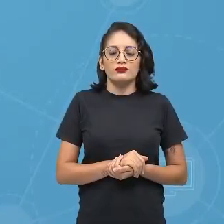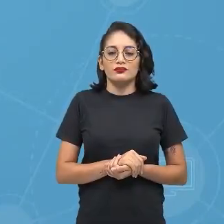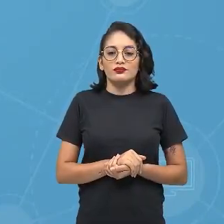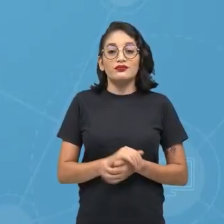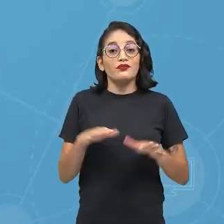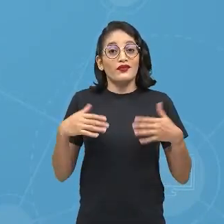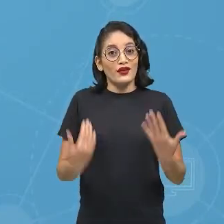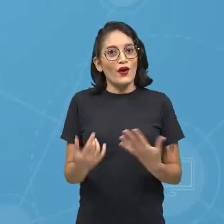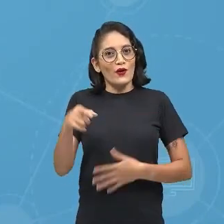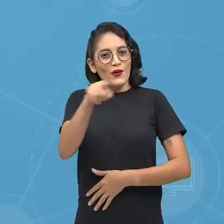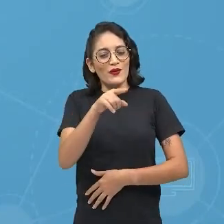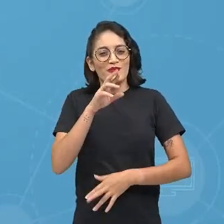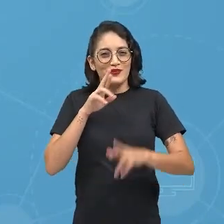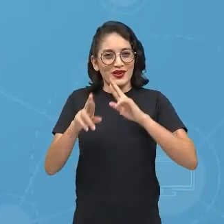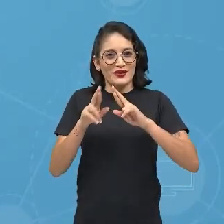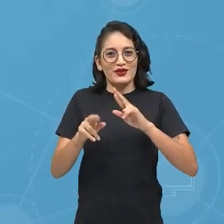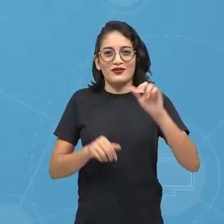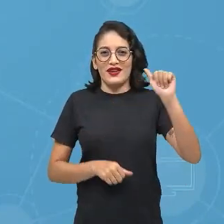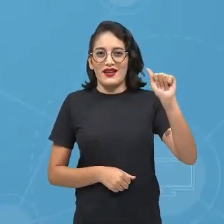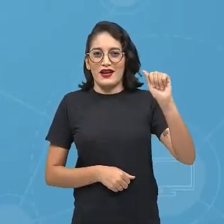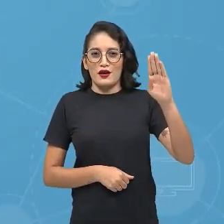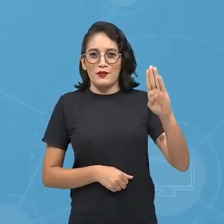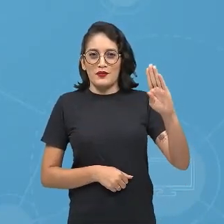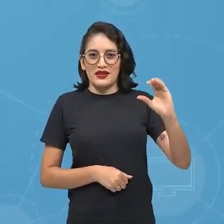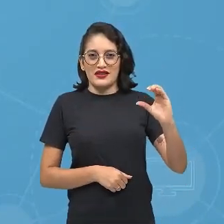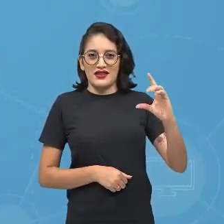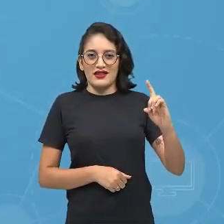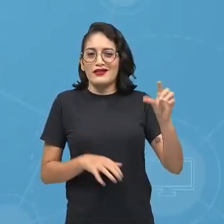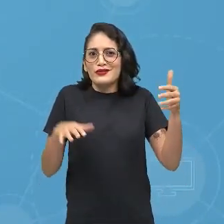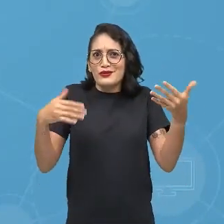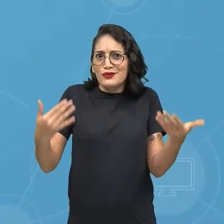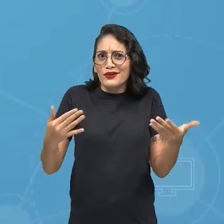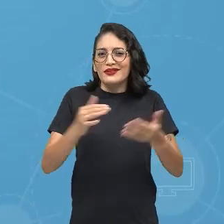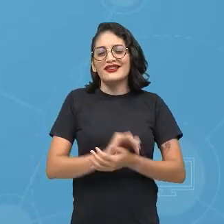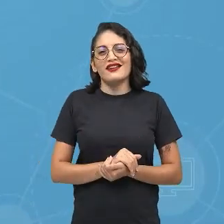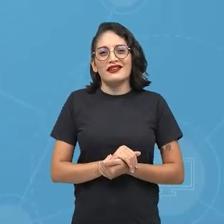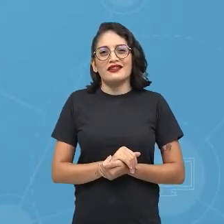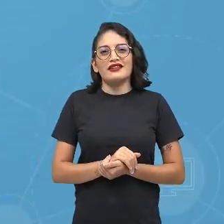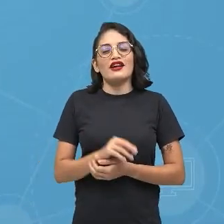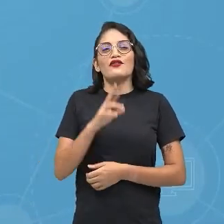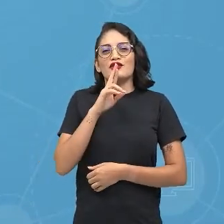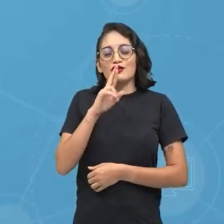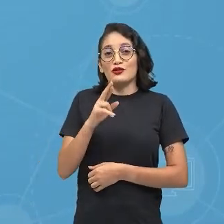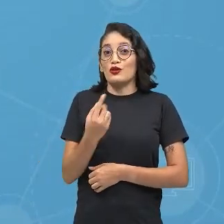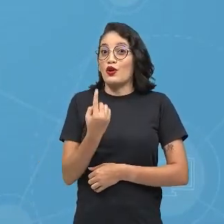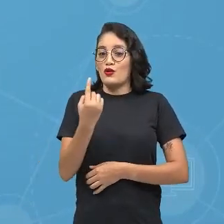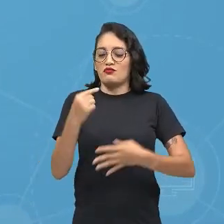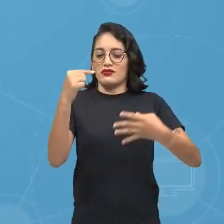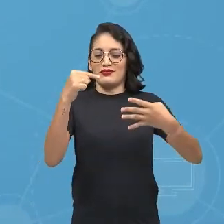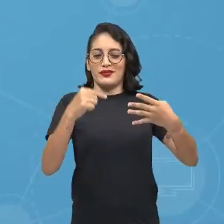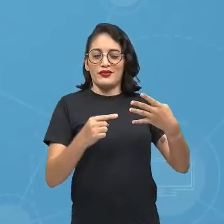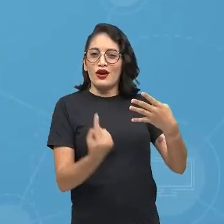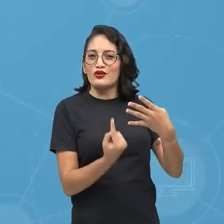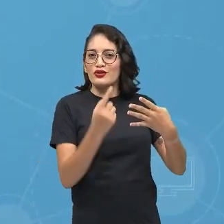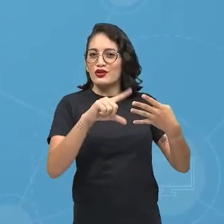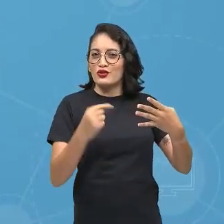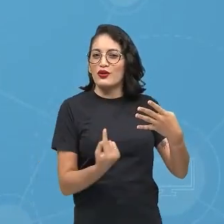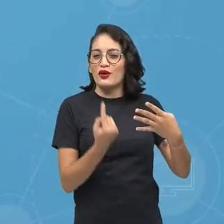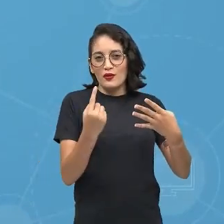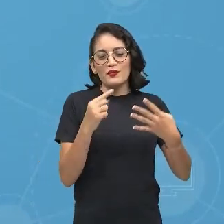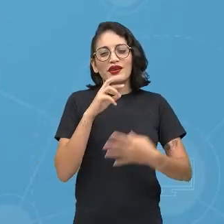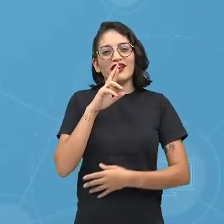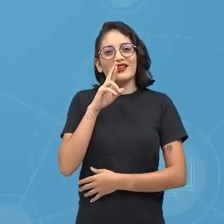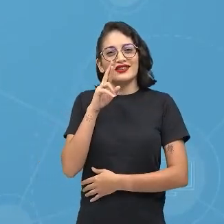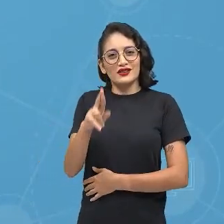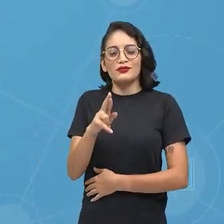Qual é a sua resposta? A, B, C ou D? Certamente você escolheu uma delas, não é isso? Como a resposta